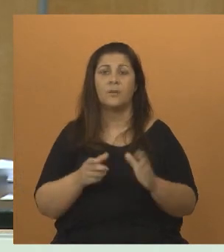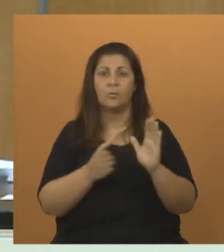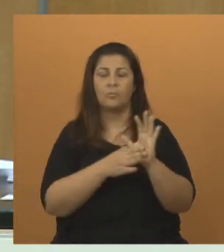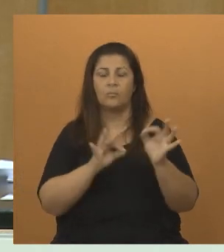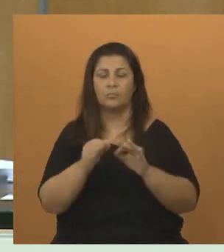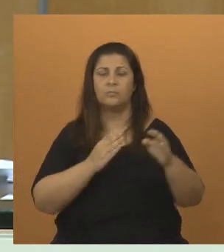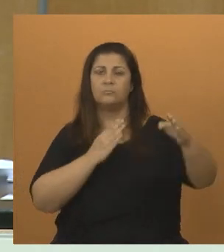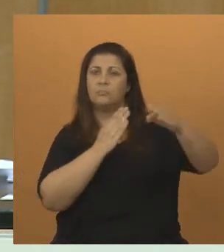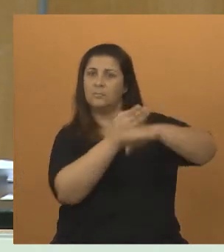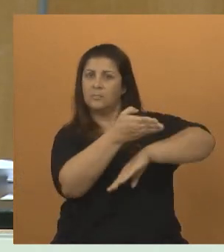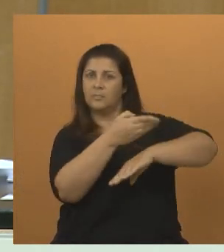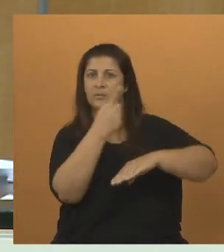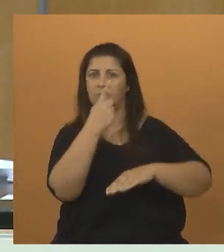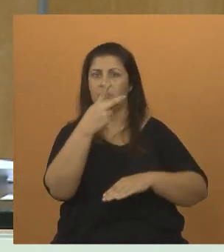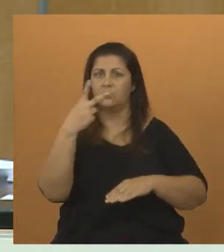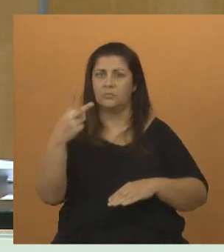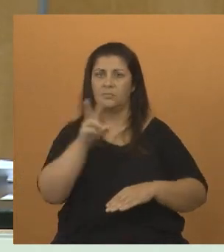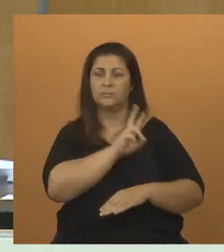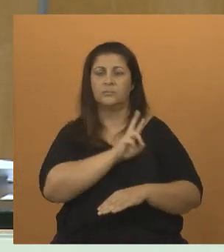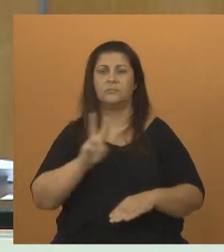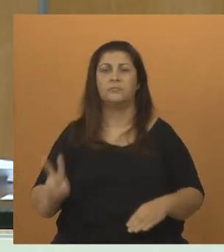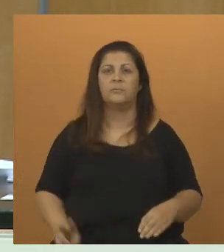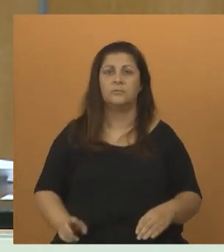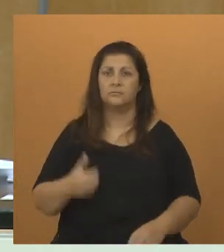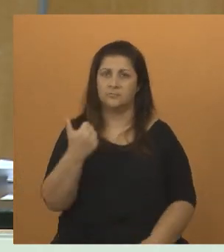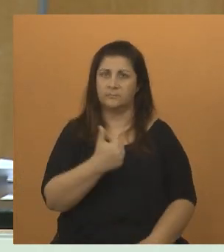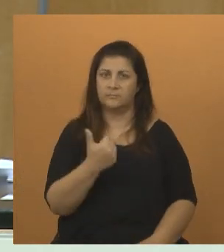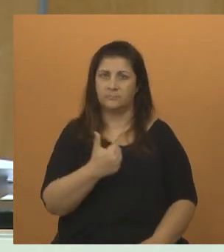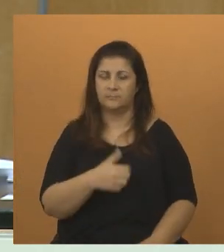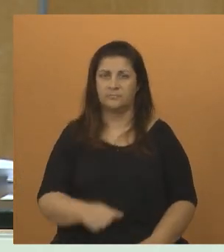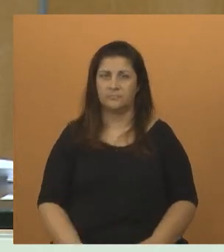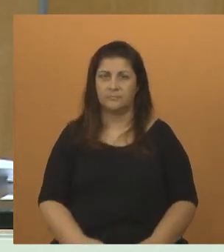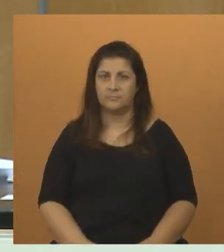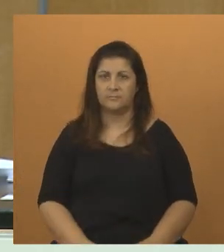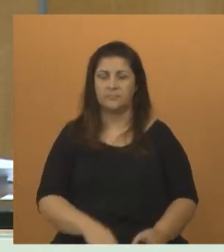ele foi aprovado com 12 votos favoráveis. O próximo projeto...